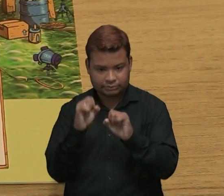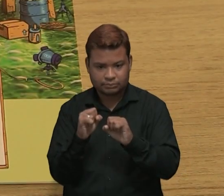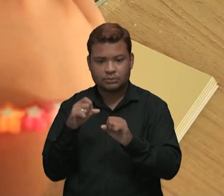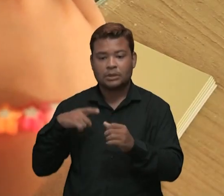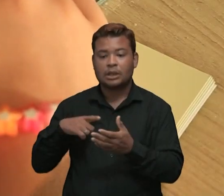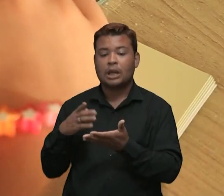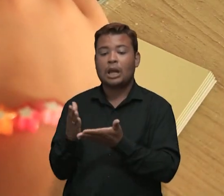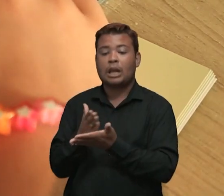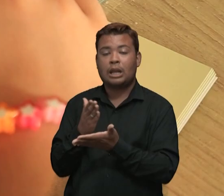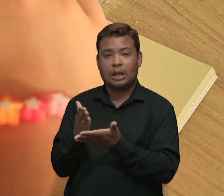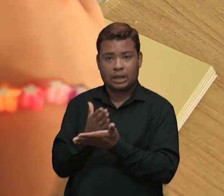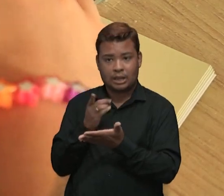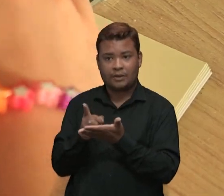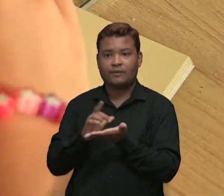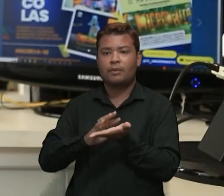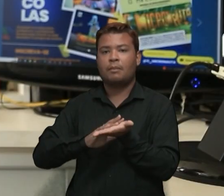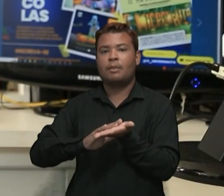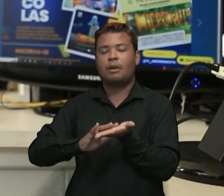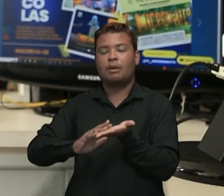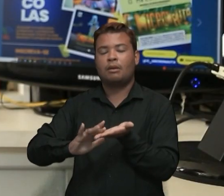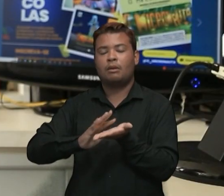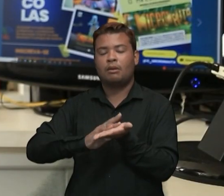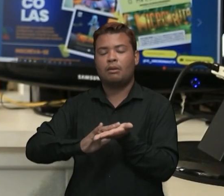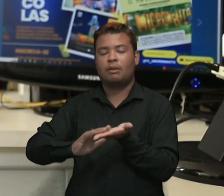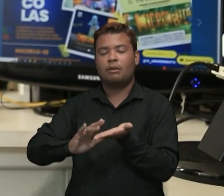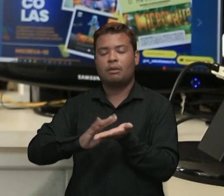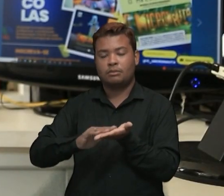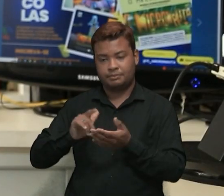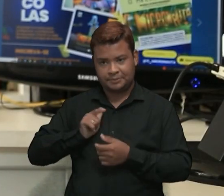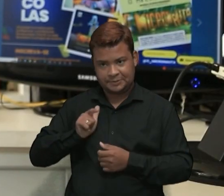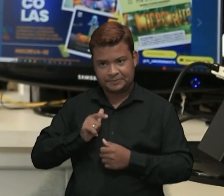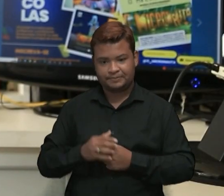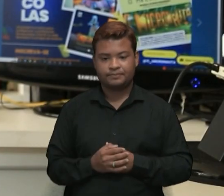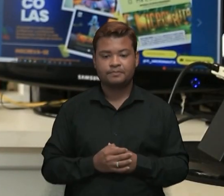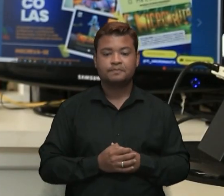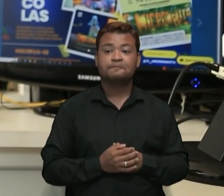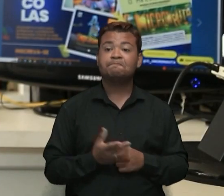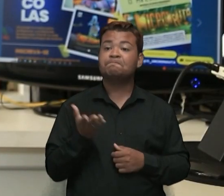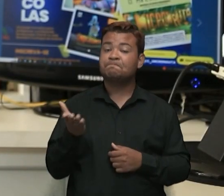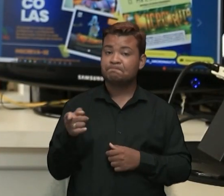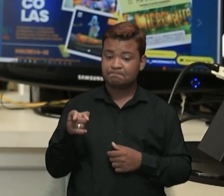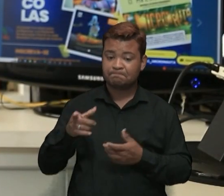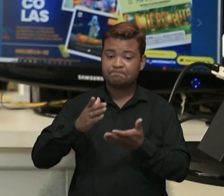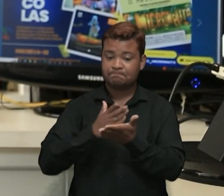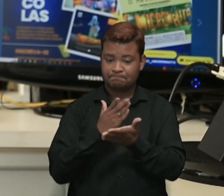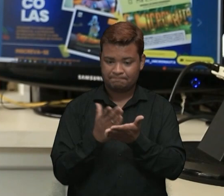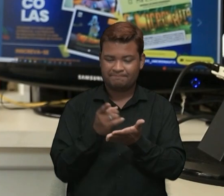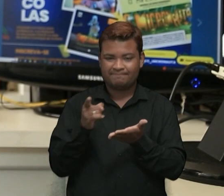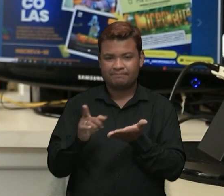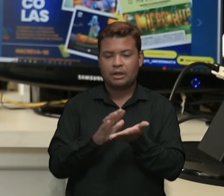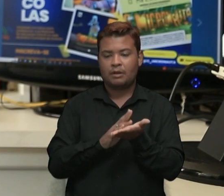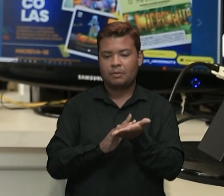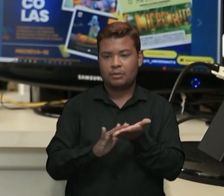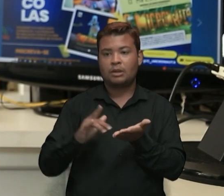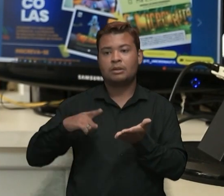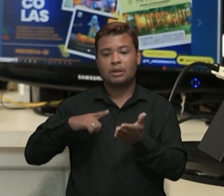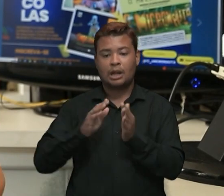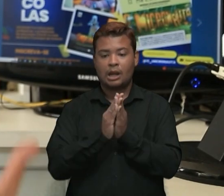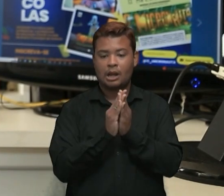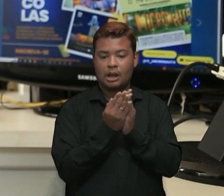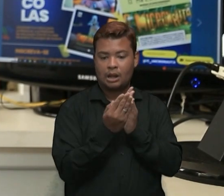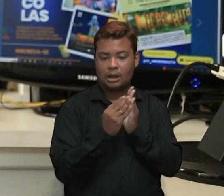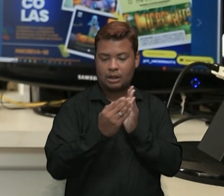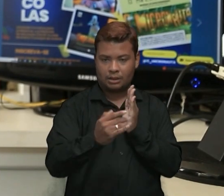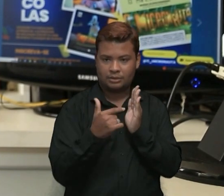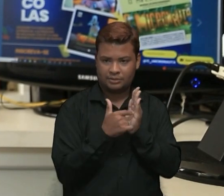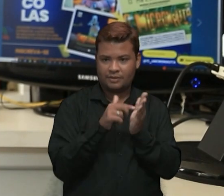um livro em braille. E para esse produto em específico, a gente desenvolveu uma cartilha com recursos